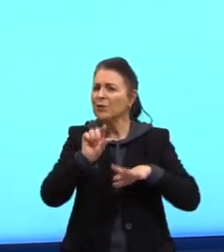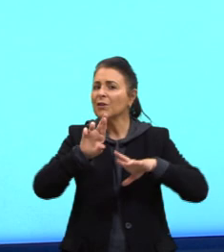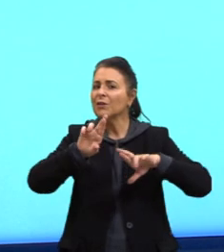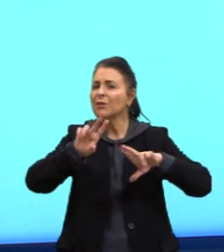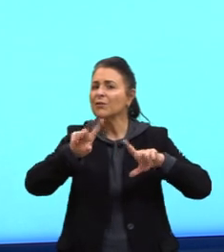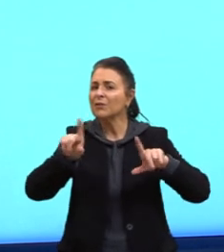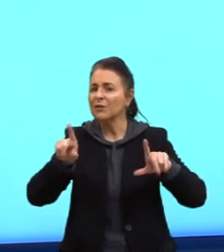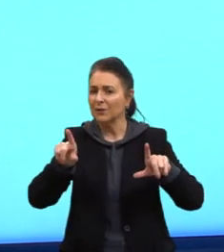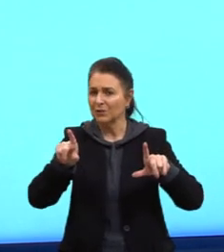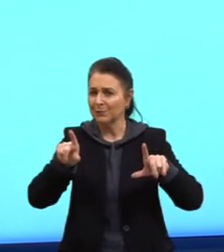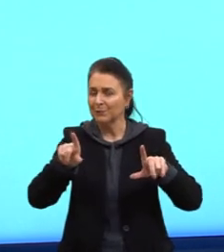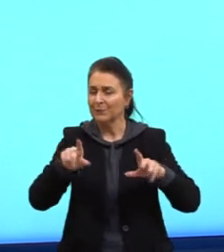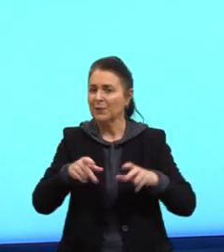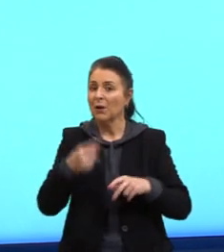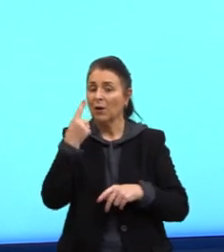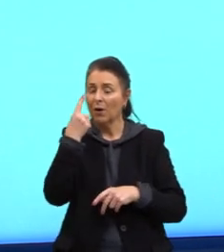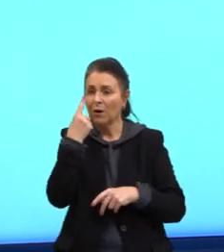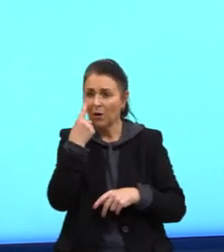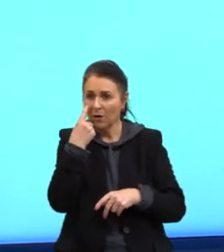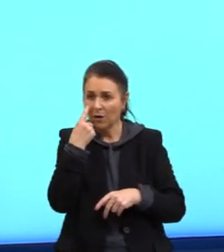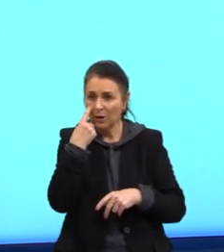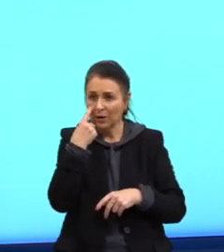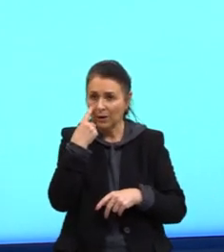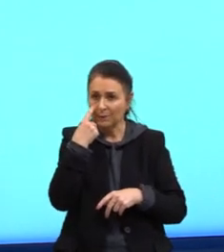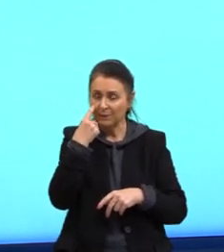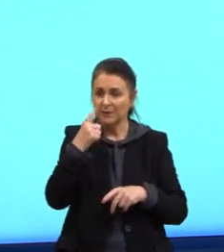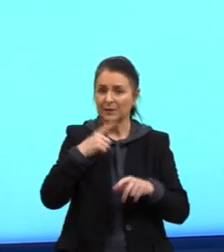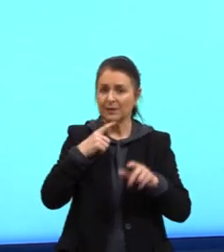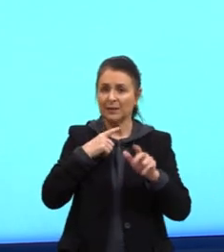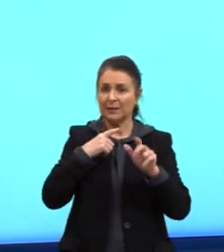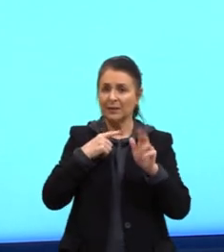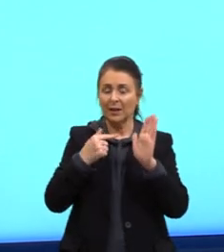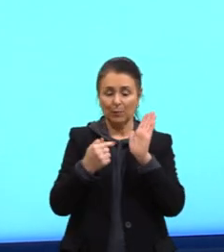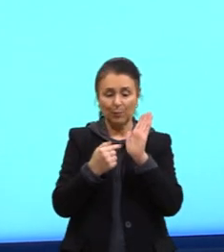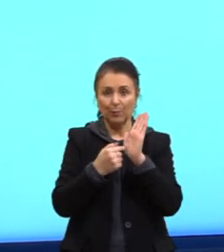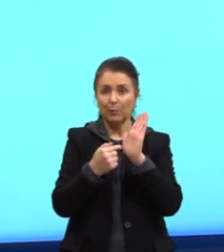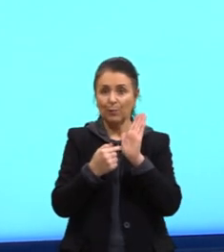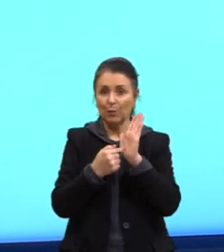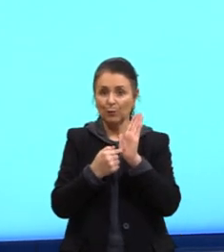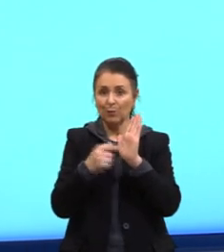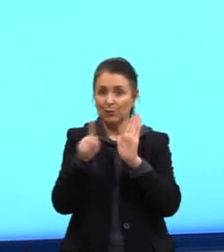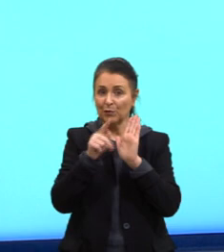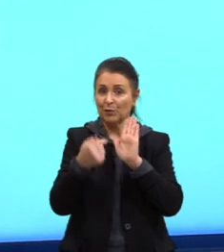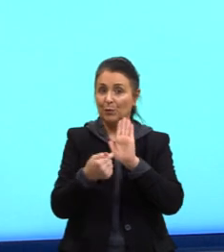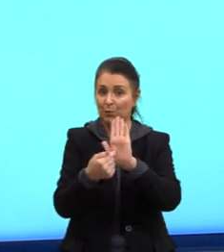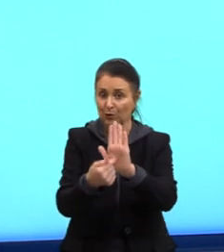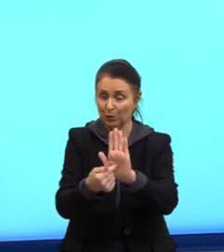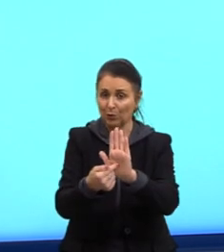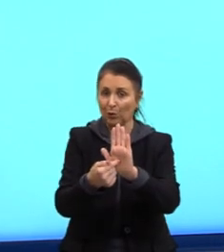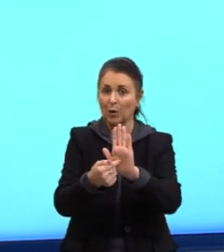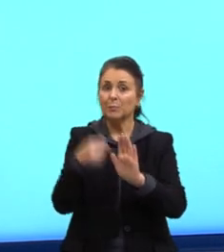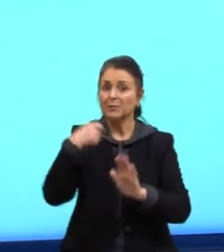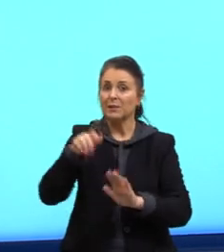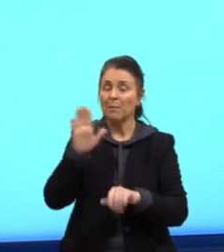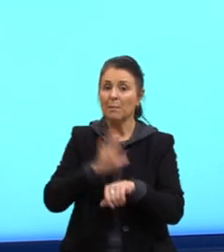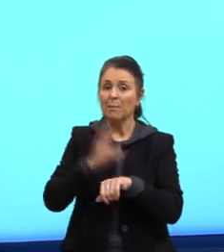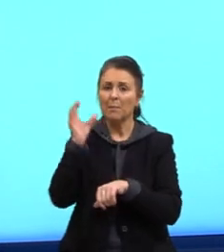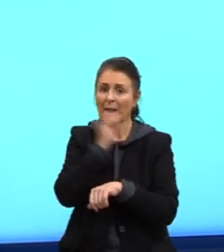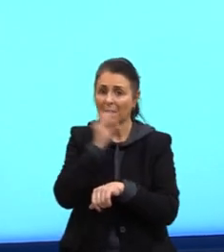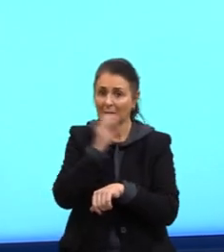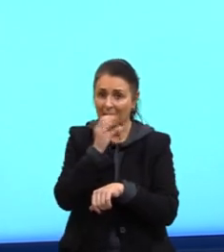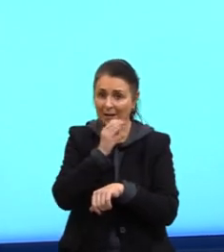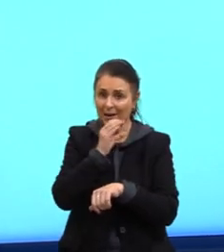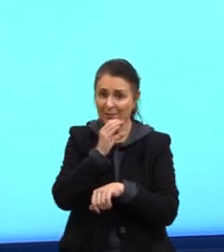nesses dois pontos vejam que aqui ele tem que esse ponto tentar muito mais rápido para chegar aqui esse aqui ele anda